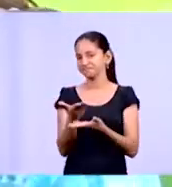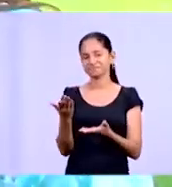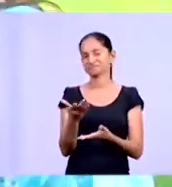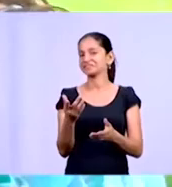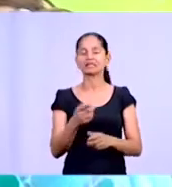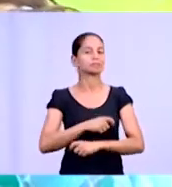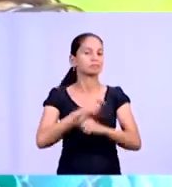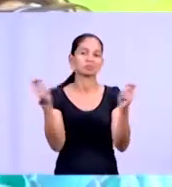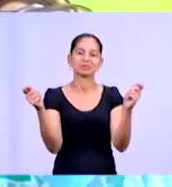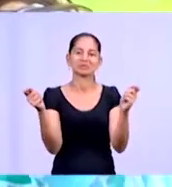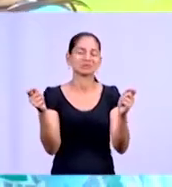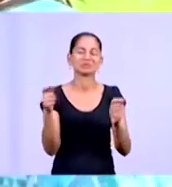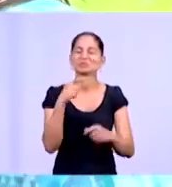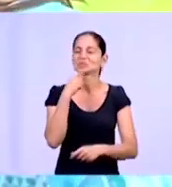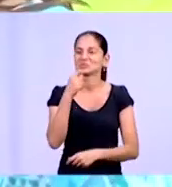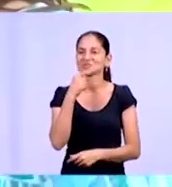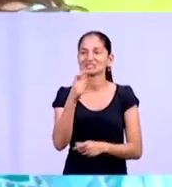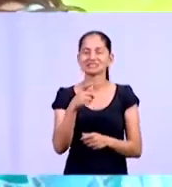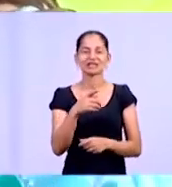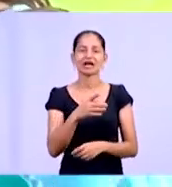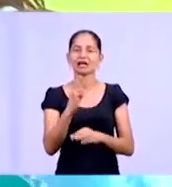praticamente impossível isso, né? Acho que